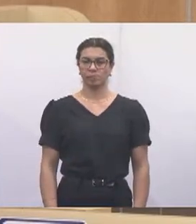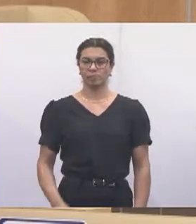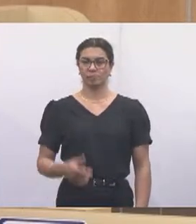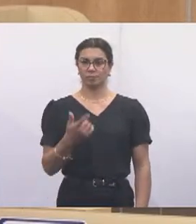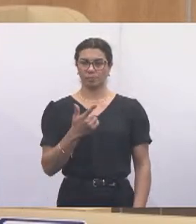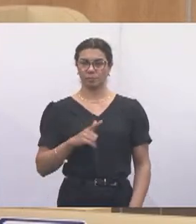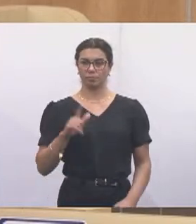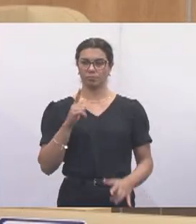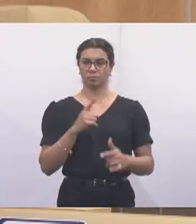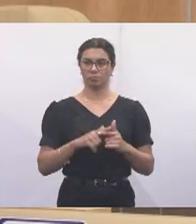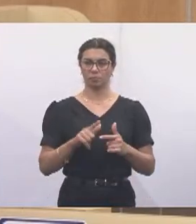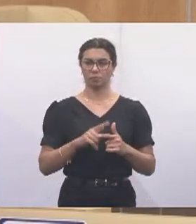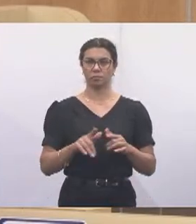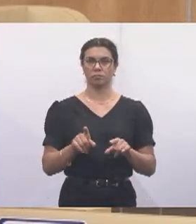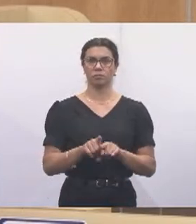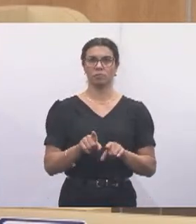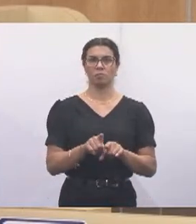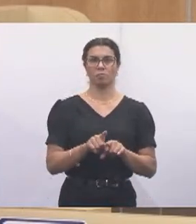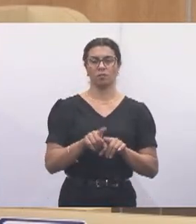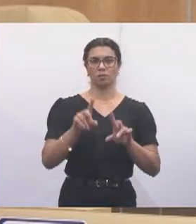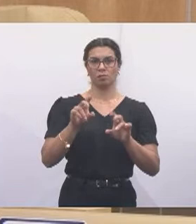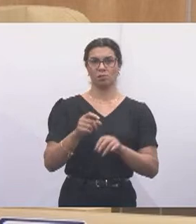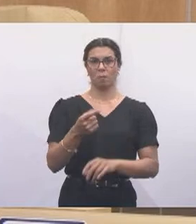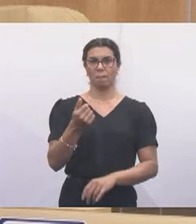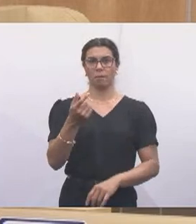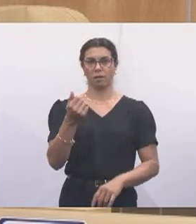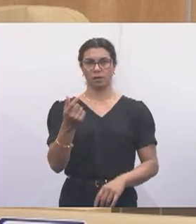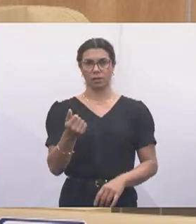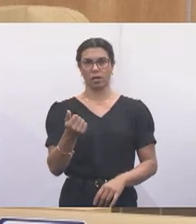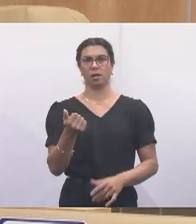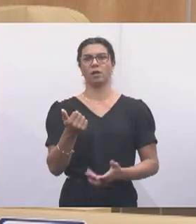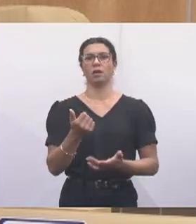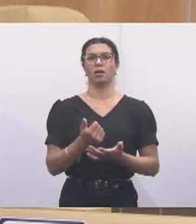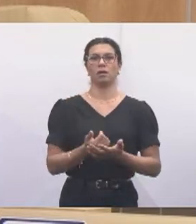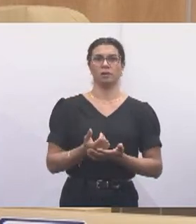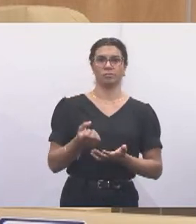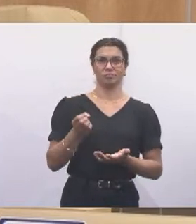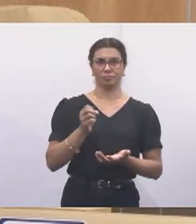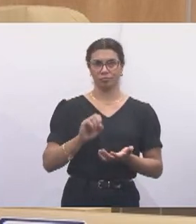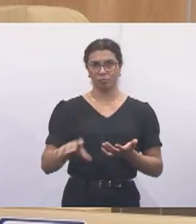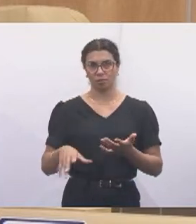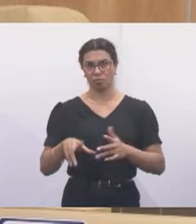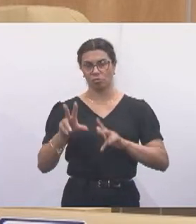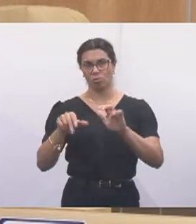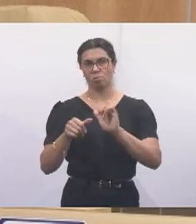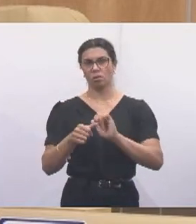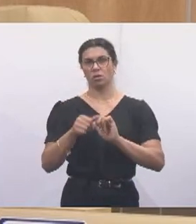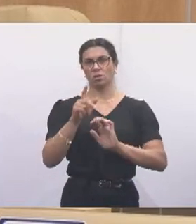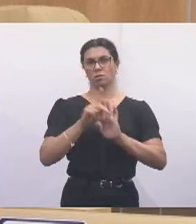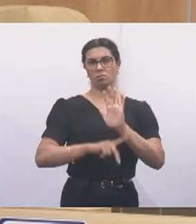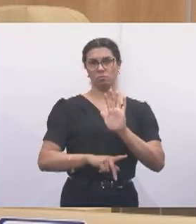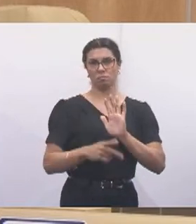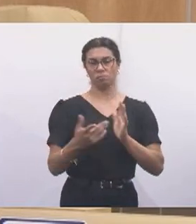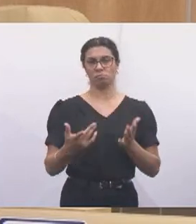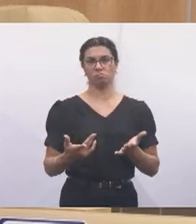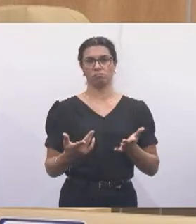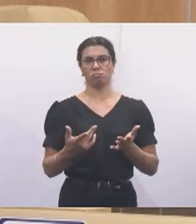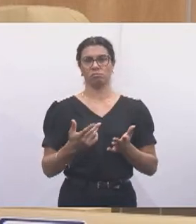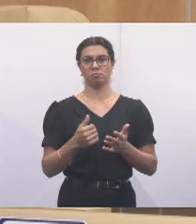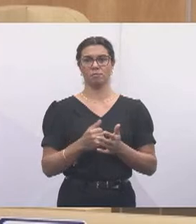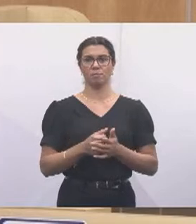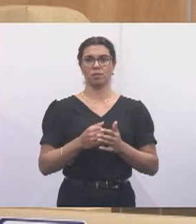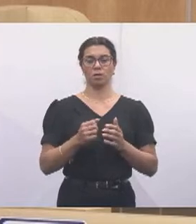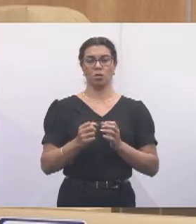Outra situação, dinheiro jogado fora devido à necessidade de tramitação do projeto e tal. Pessoal,